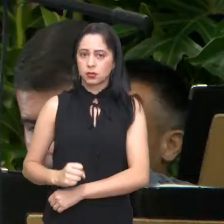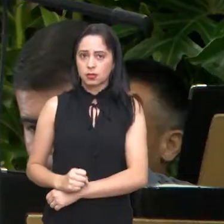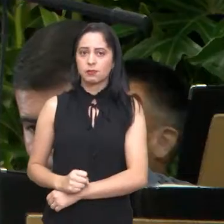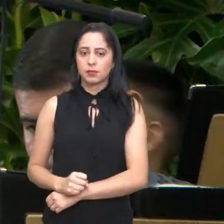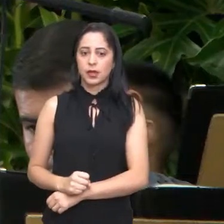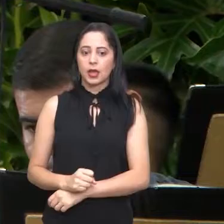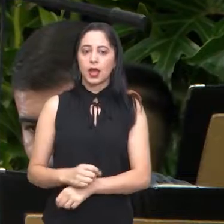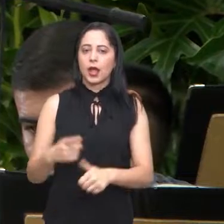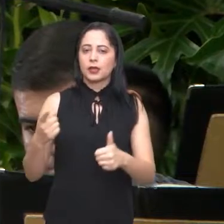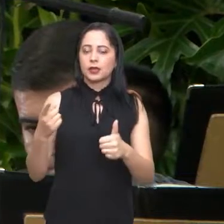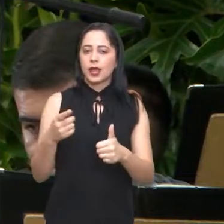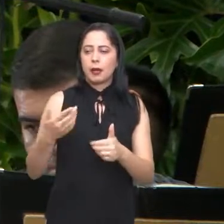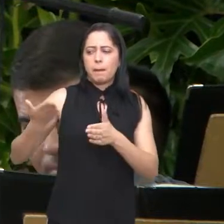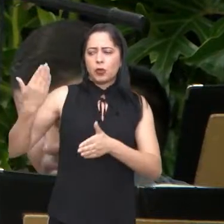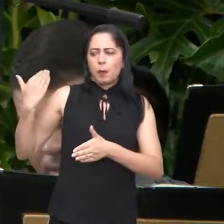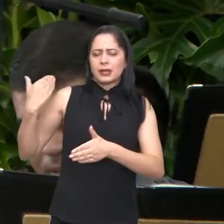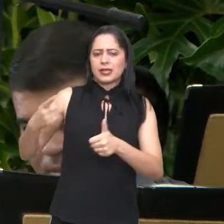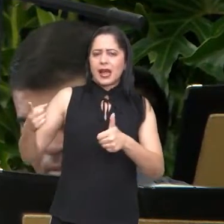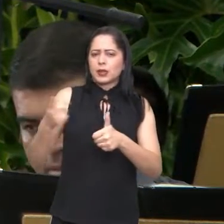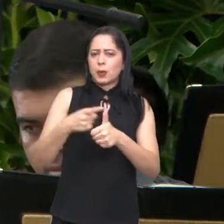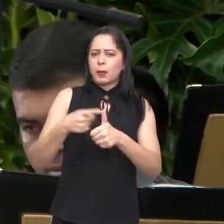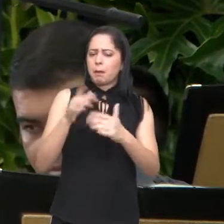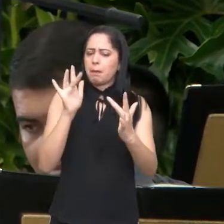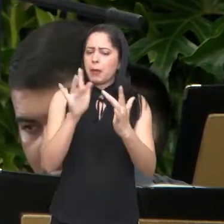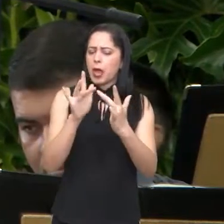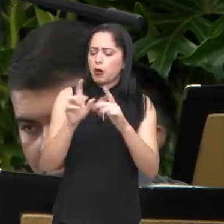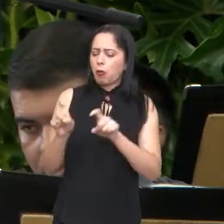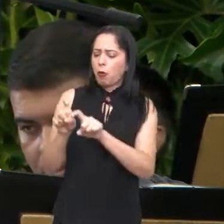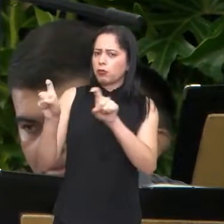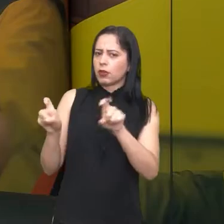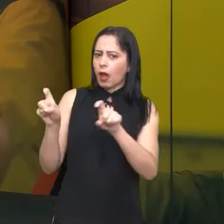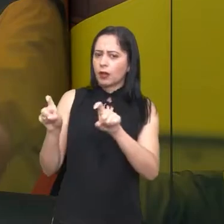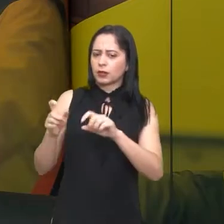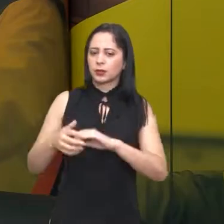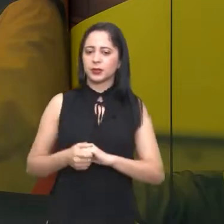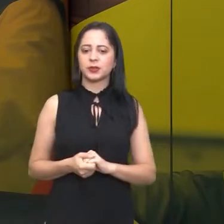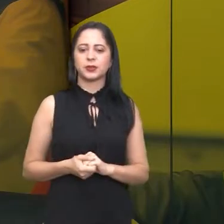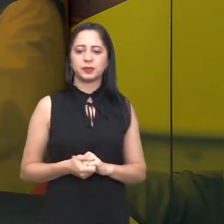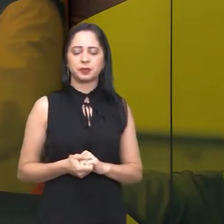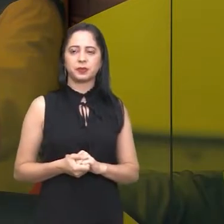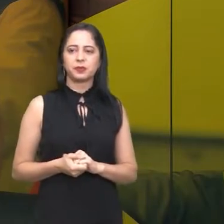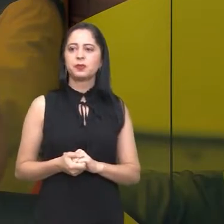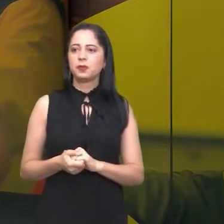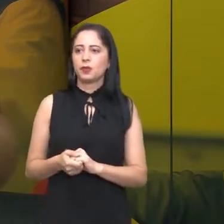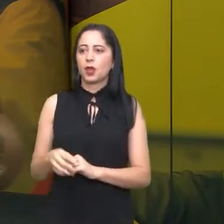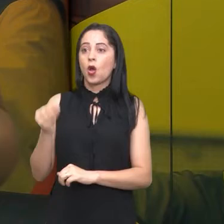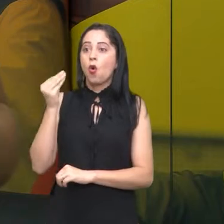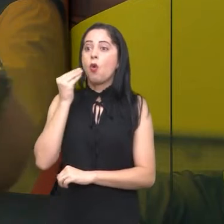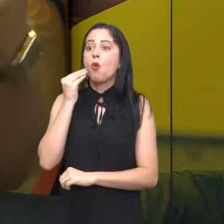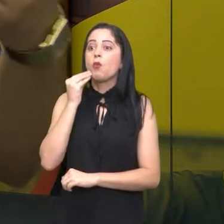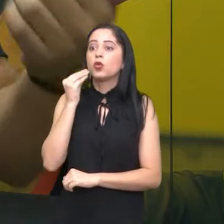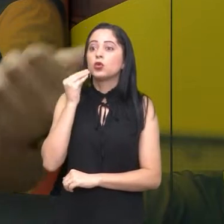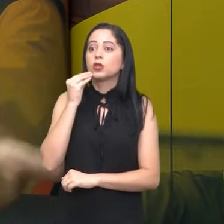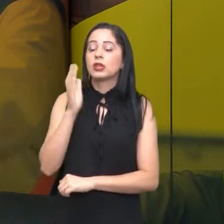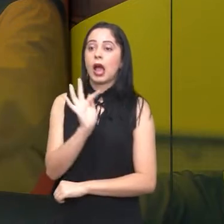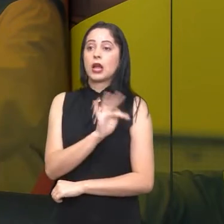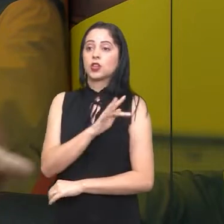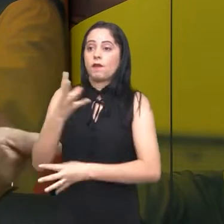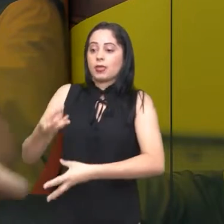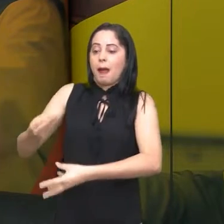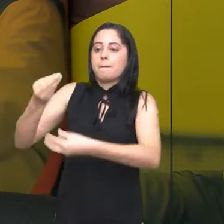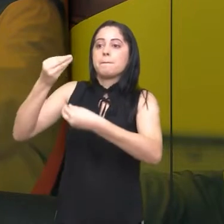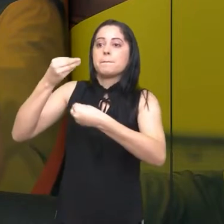Fundaz, onde aconteceu o primeiro contato dele com os computadores. As oportunidades que a Fundaz me abriram aqui, tanto de